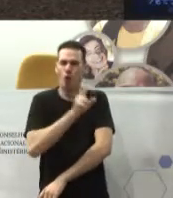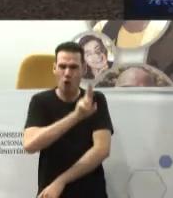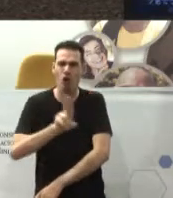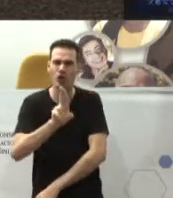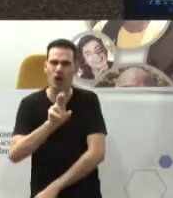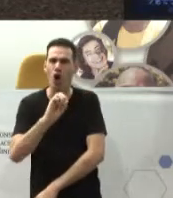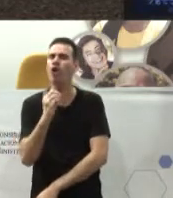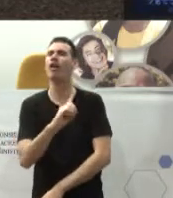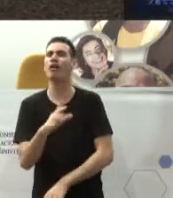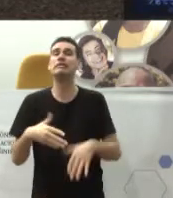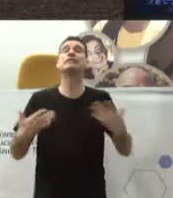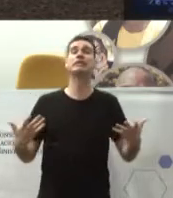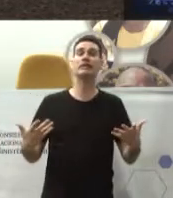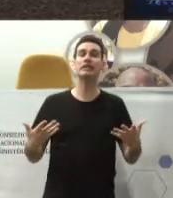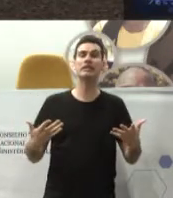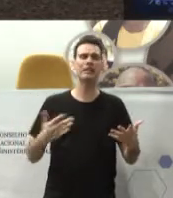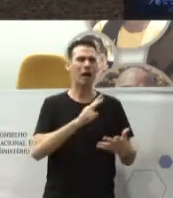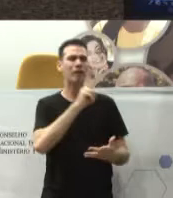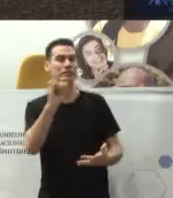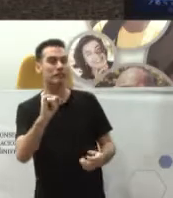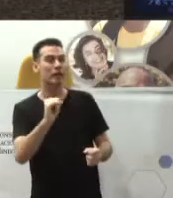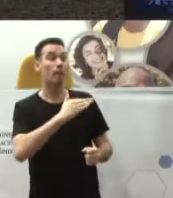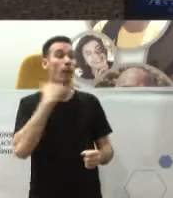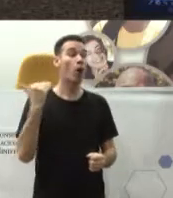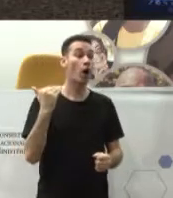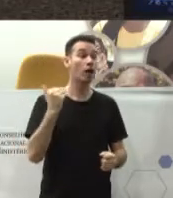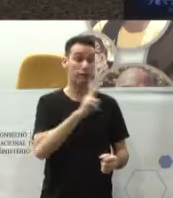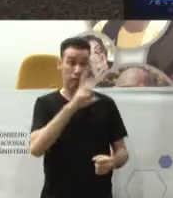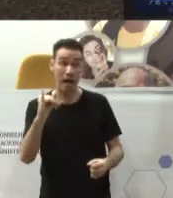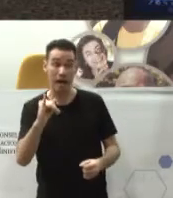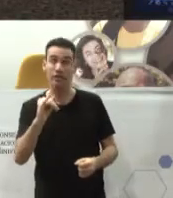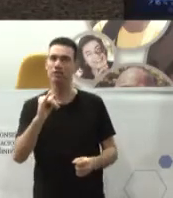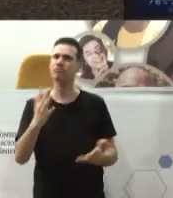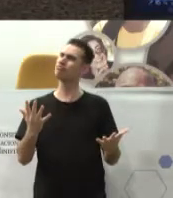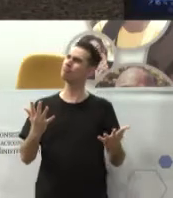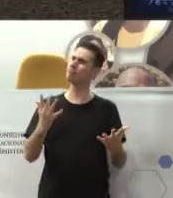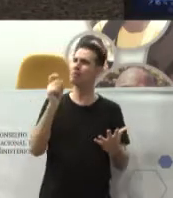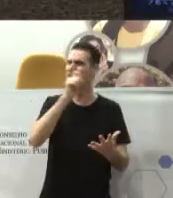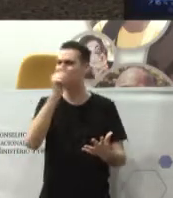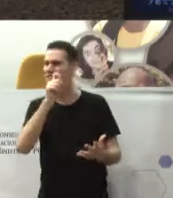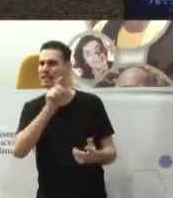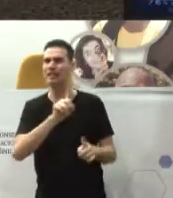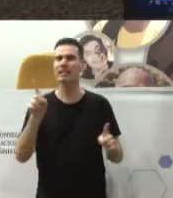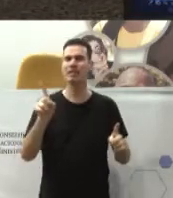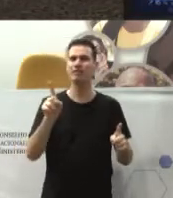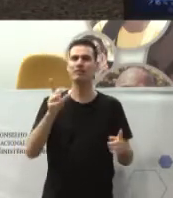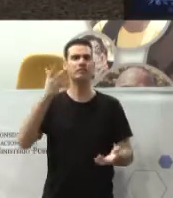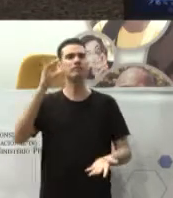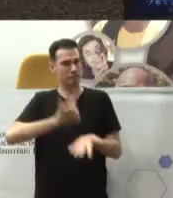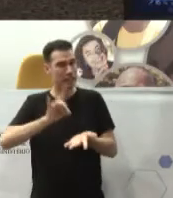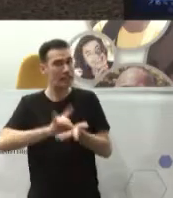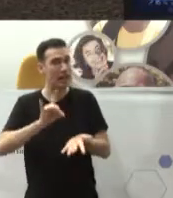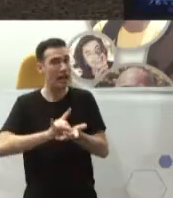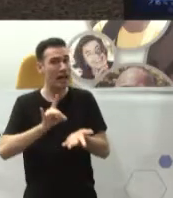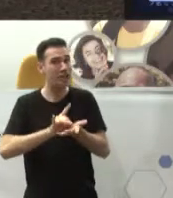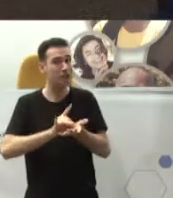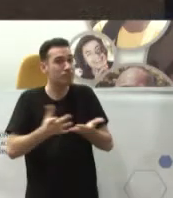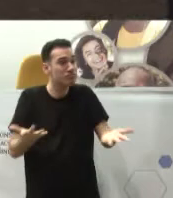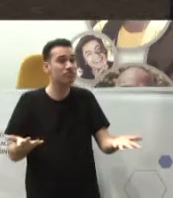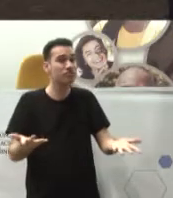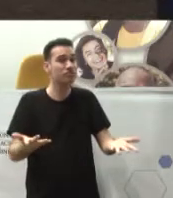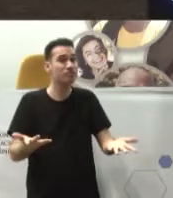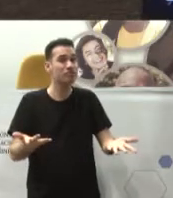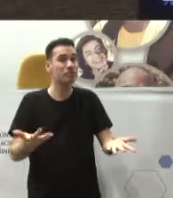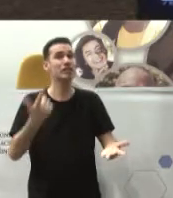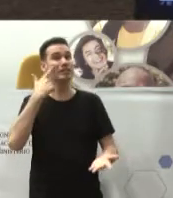procedimento, vai ter morte iminente? Vai mesmo. É mentira? Não. Mas é apenas a verdade. Não é verdade verdadeira? Que